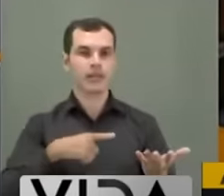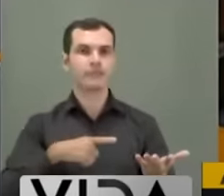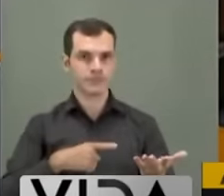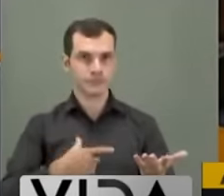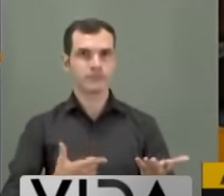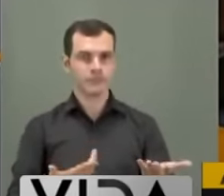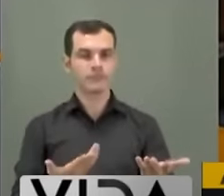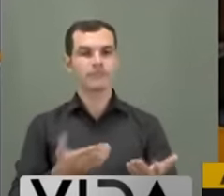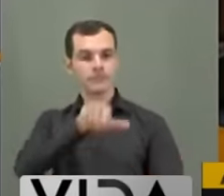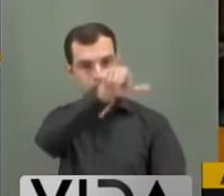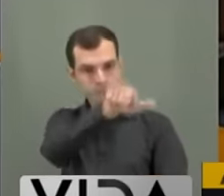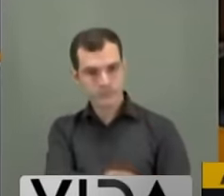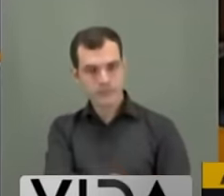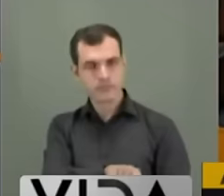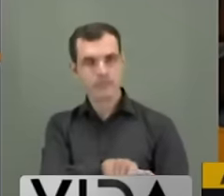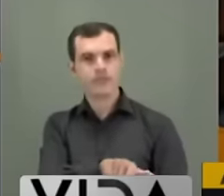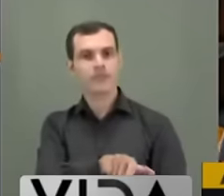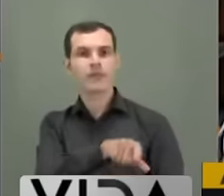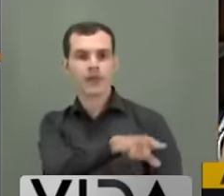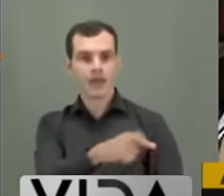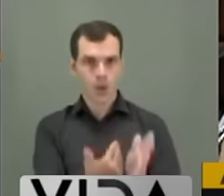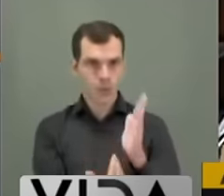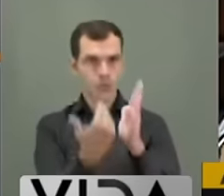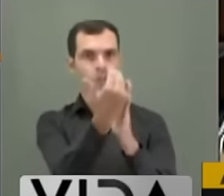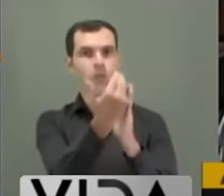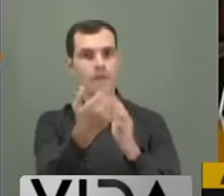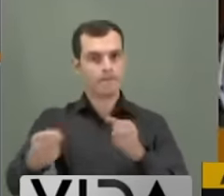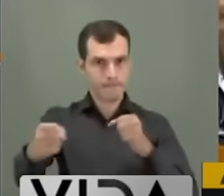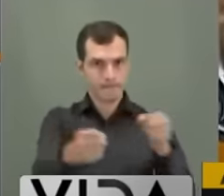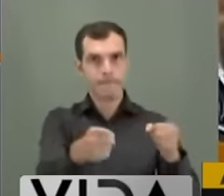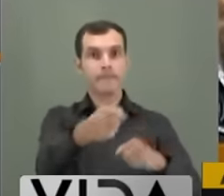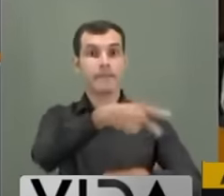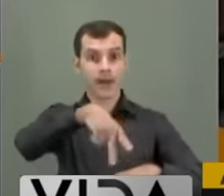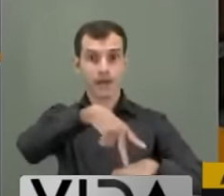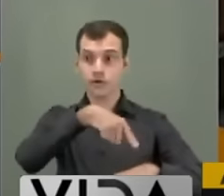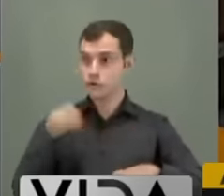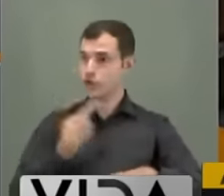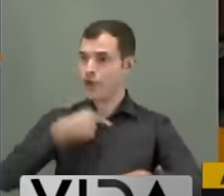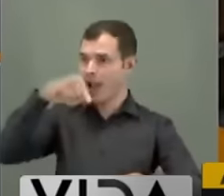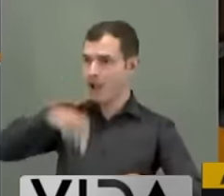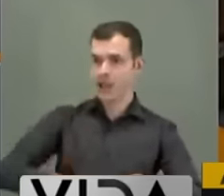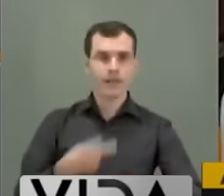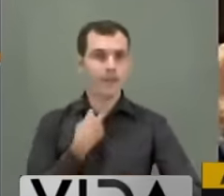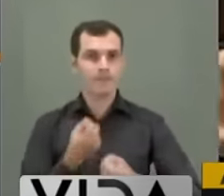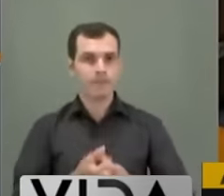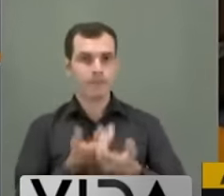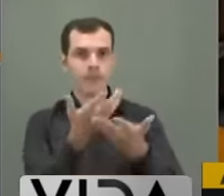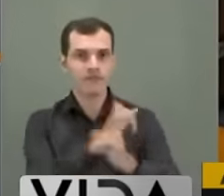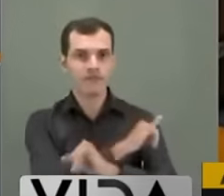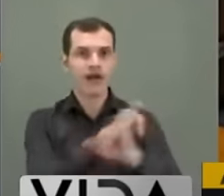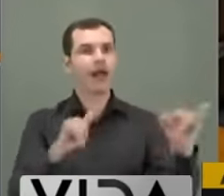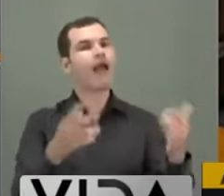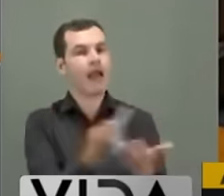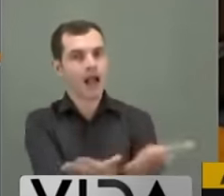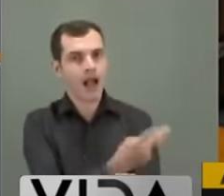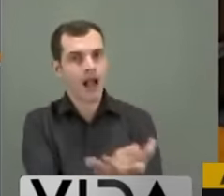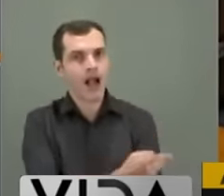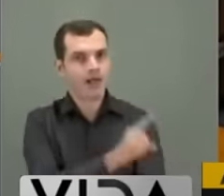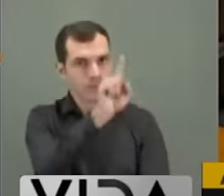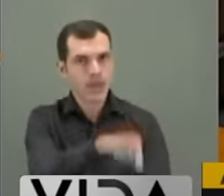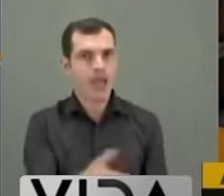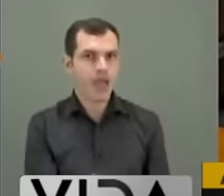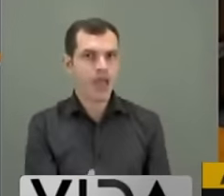poder no país, nós não tivermos a prerrogativa de dizer aqui que está errado e está errado, senhor